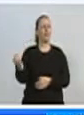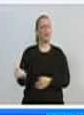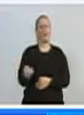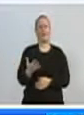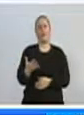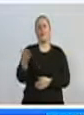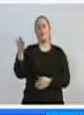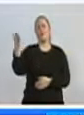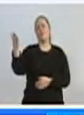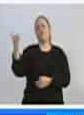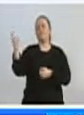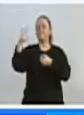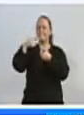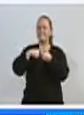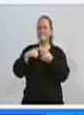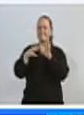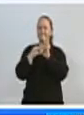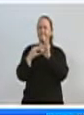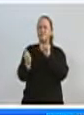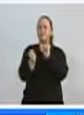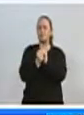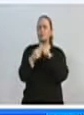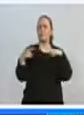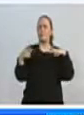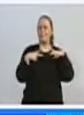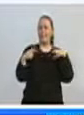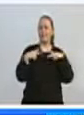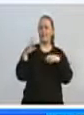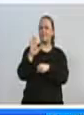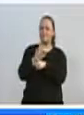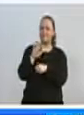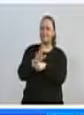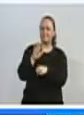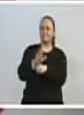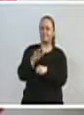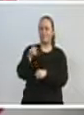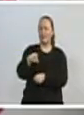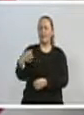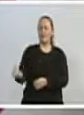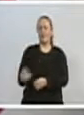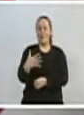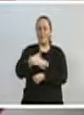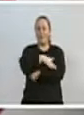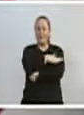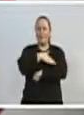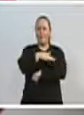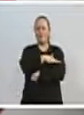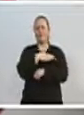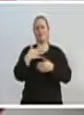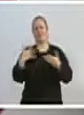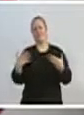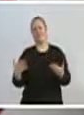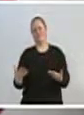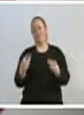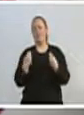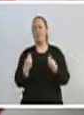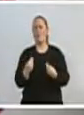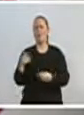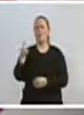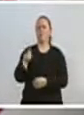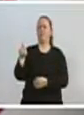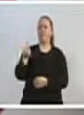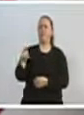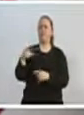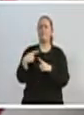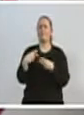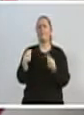numa parceria com a iniciativa privada, que reformou e deu uma nova área de lazer às pessoas que por lá transitam e por lá têm